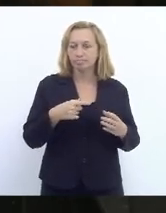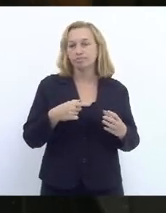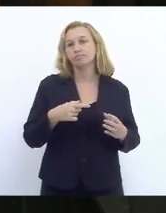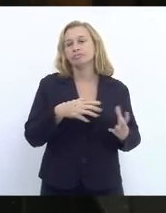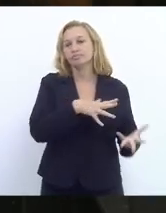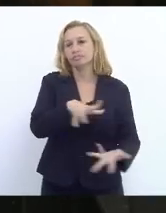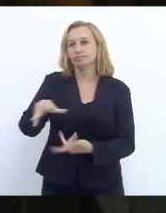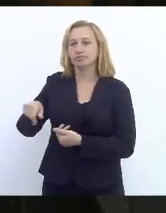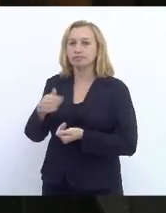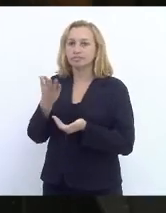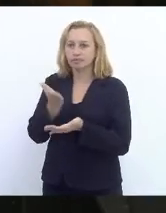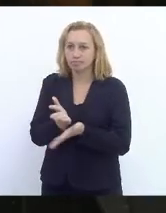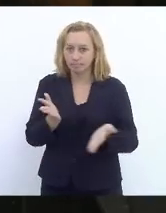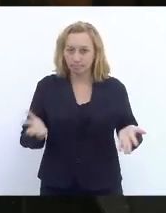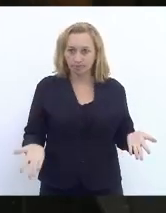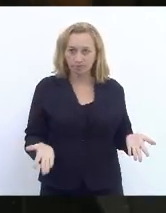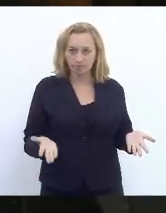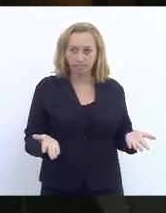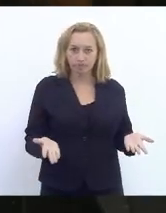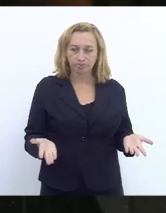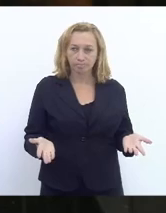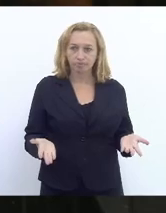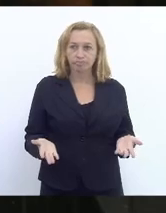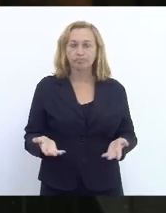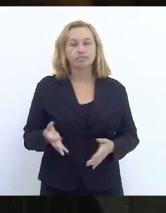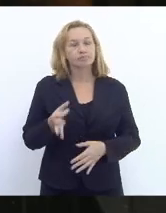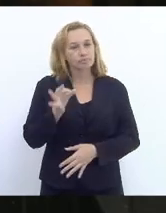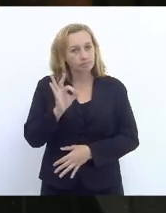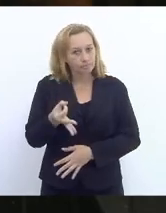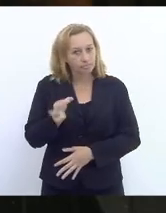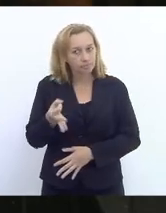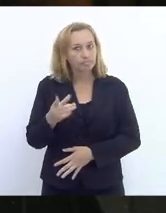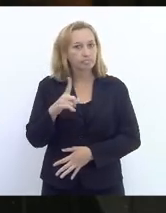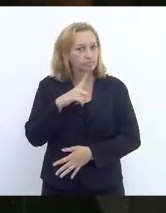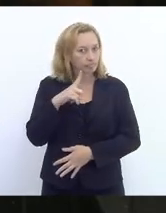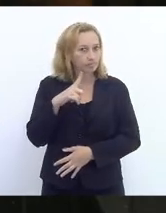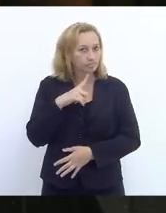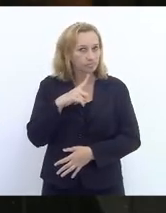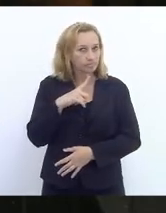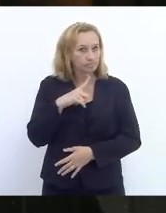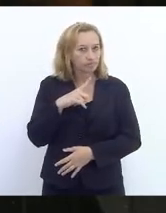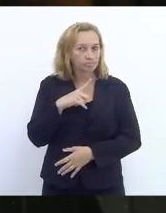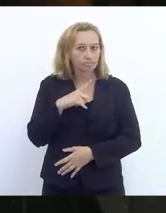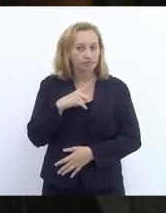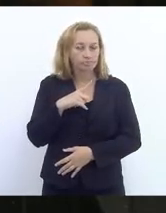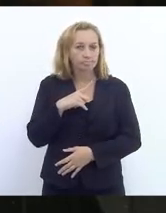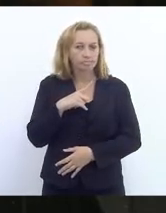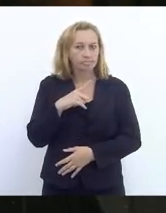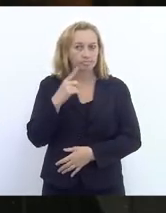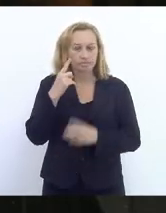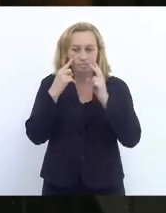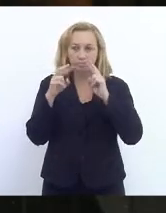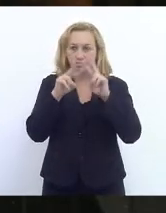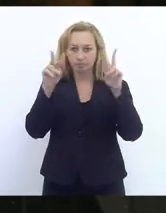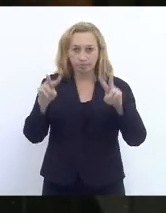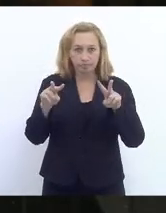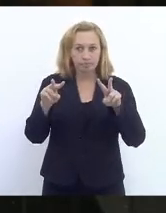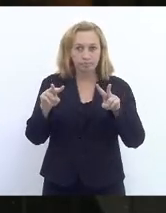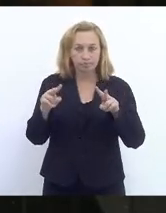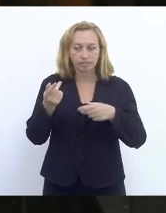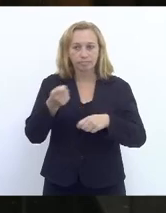acabado e eu tenho plena certeza que sobre ponto de vista